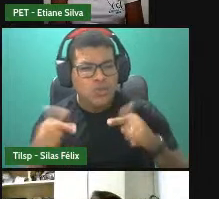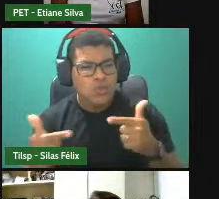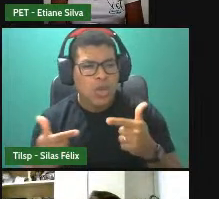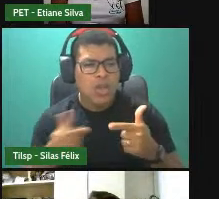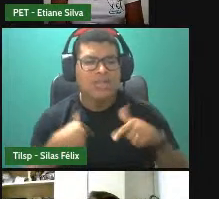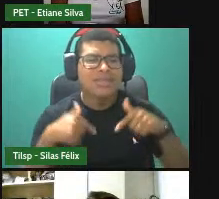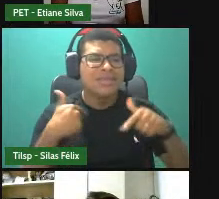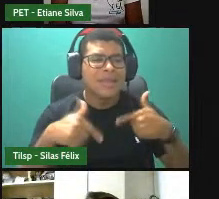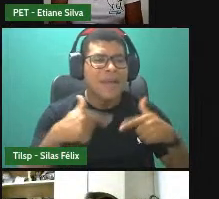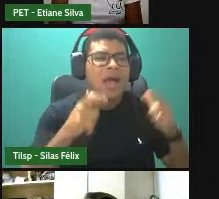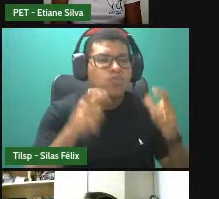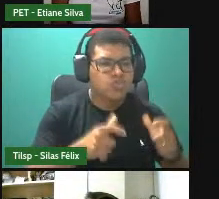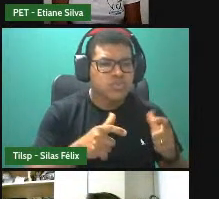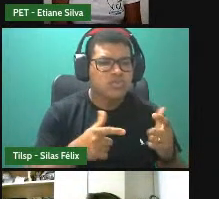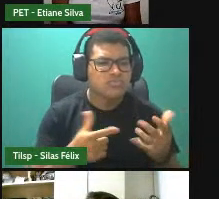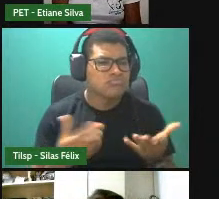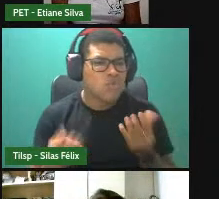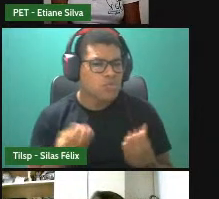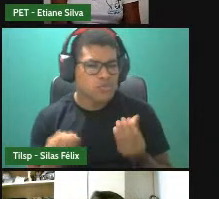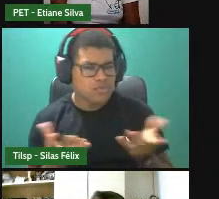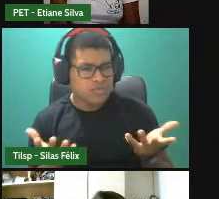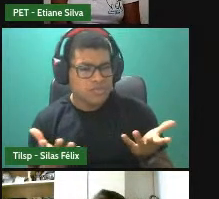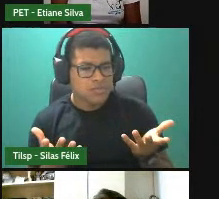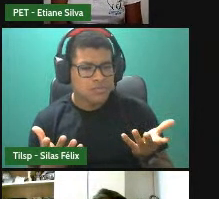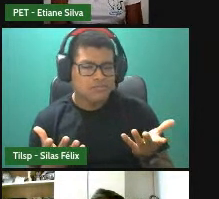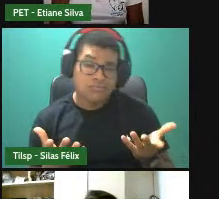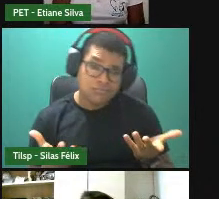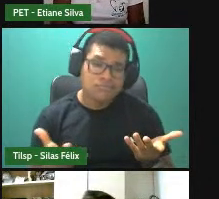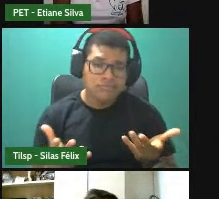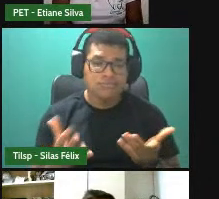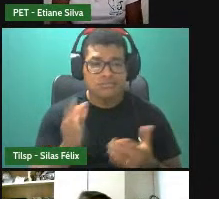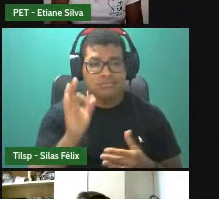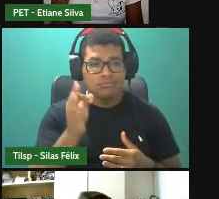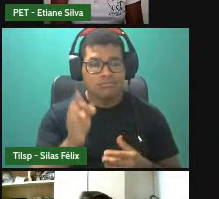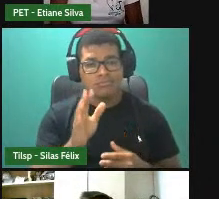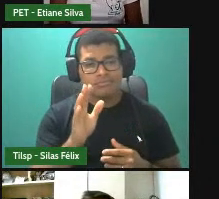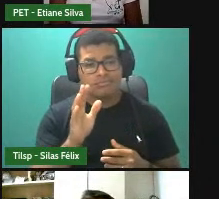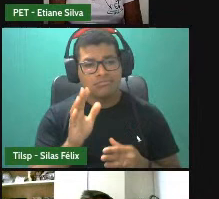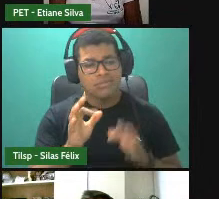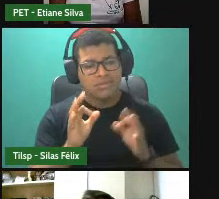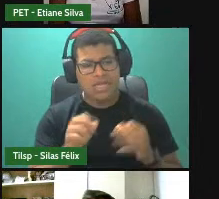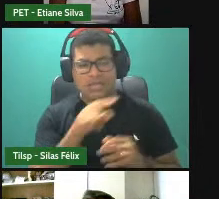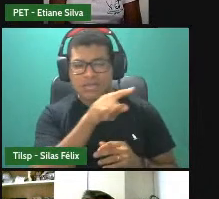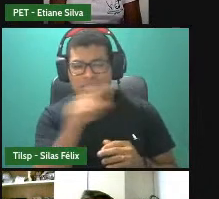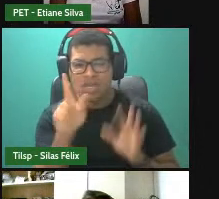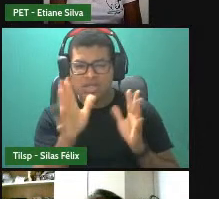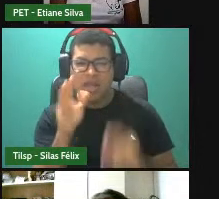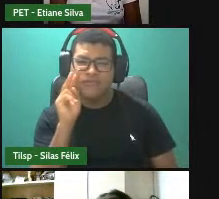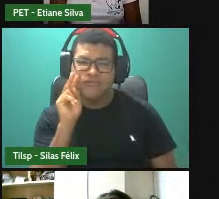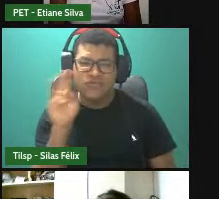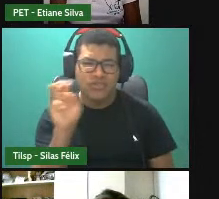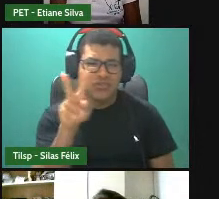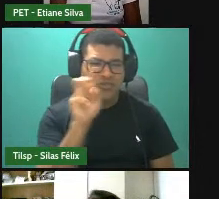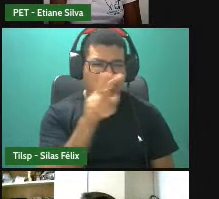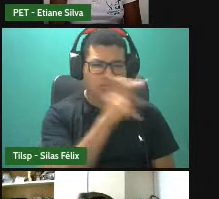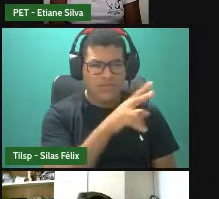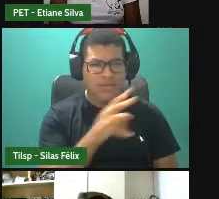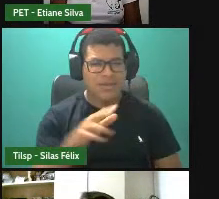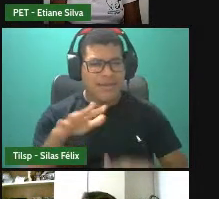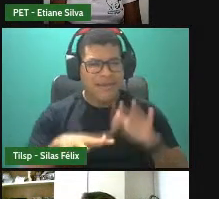atuar em odontologia legal. Certamente, né, você já deve ter visto algumas